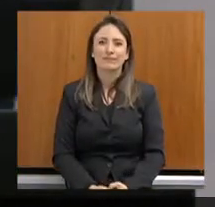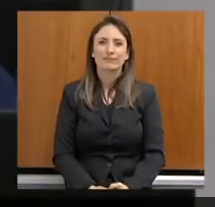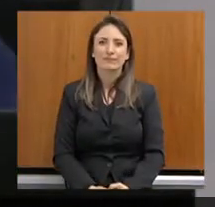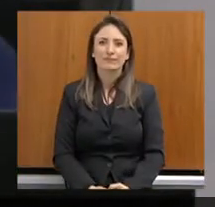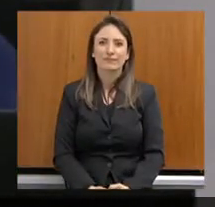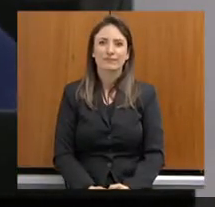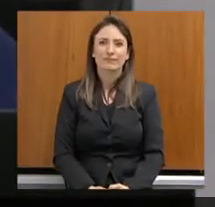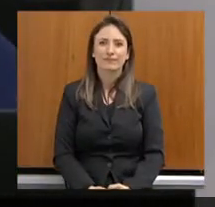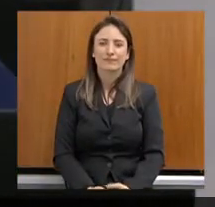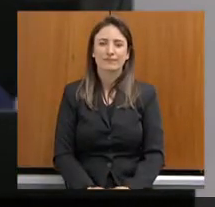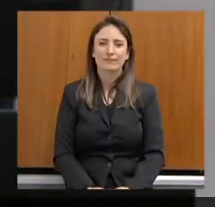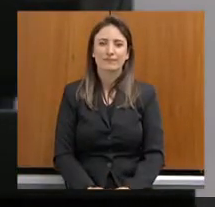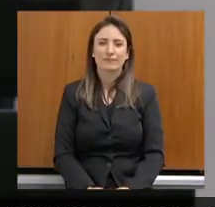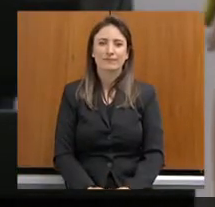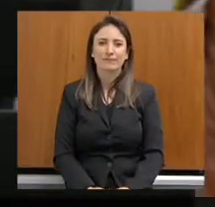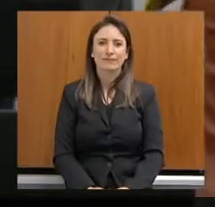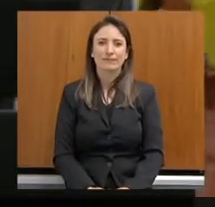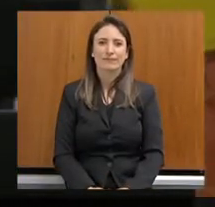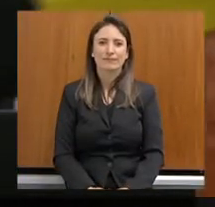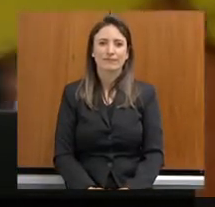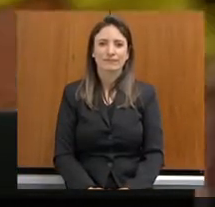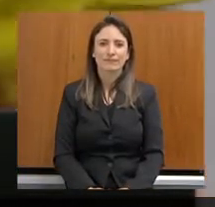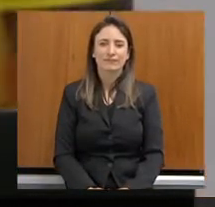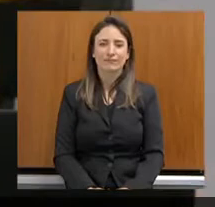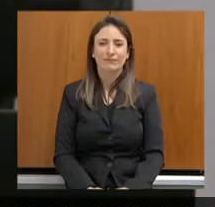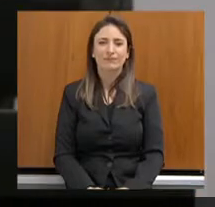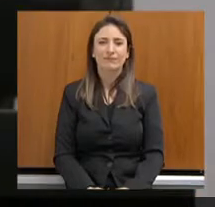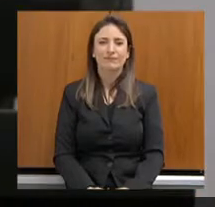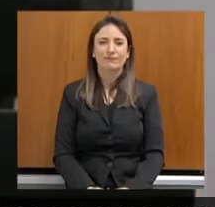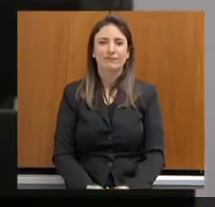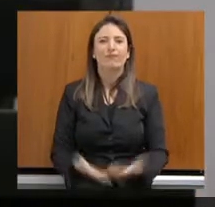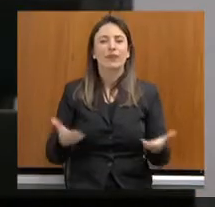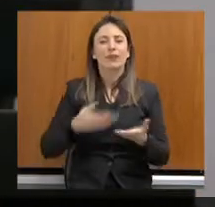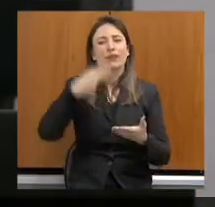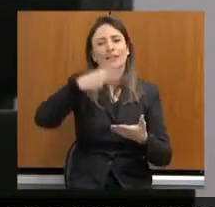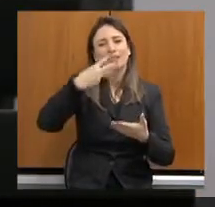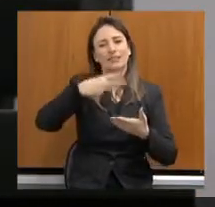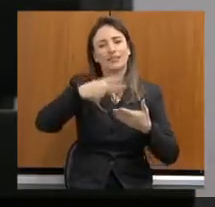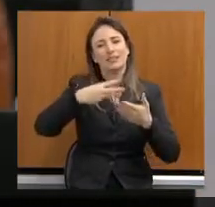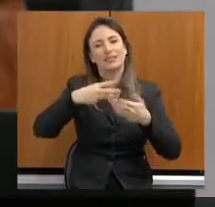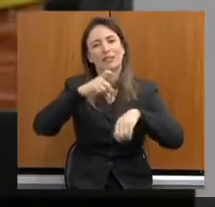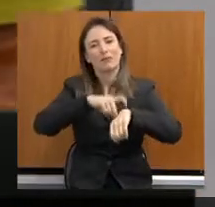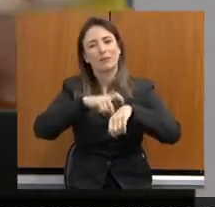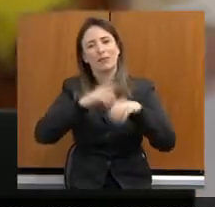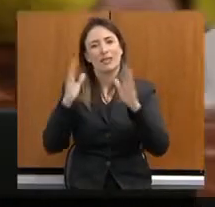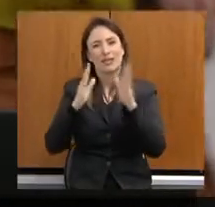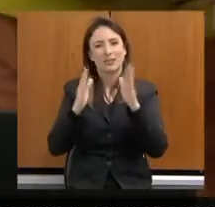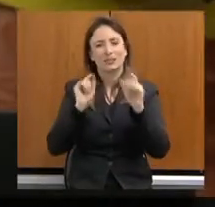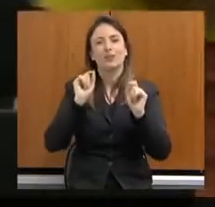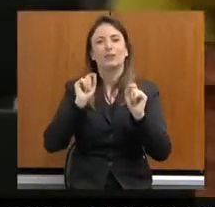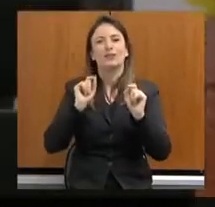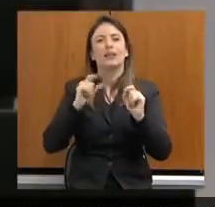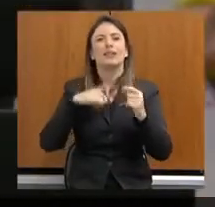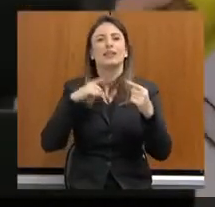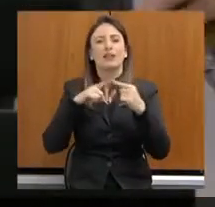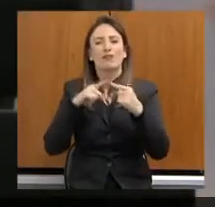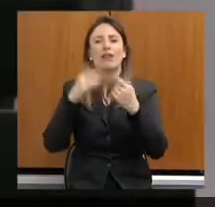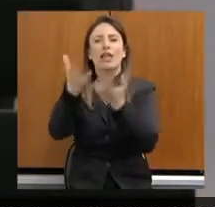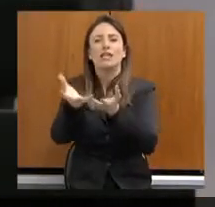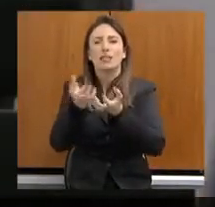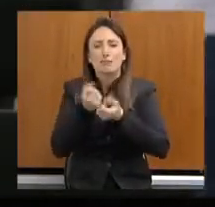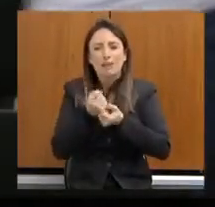e passa-se a terceira fase da Ordem do dia que compreende o recebimento a